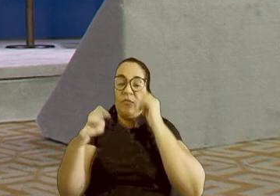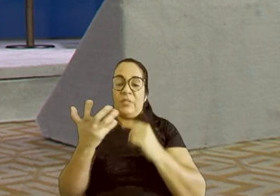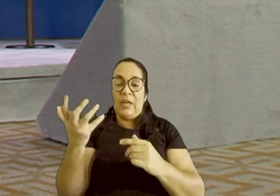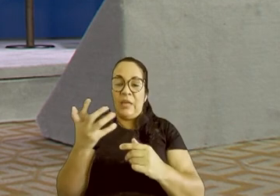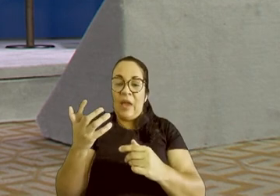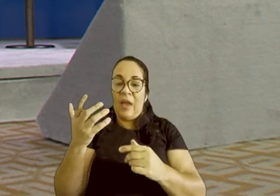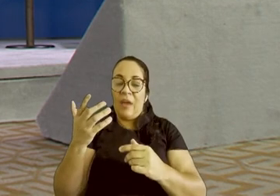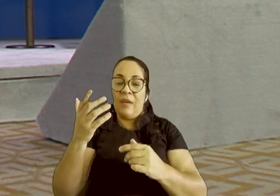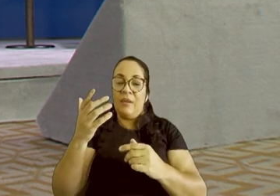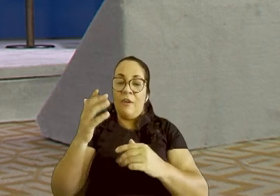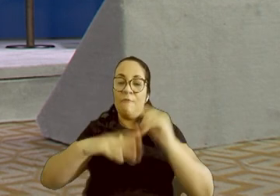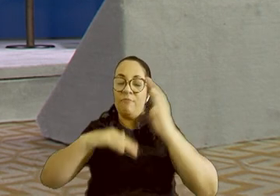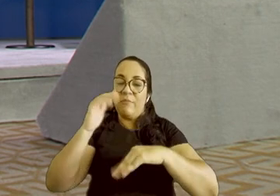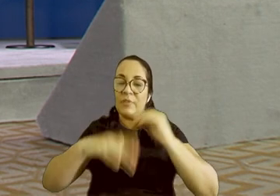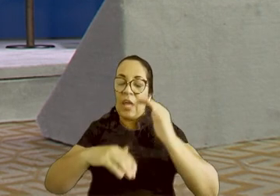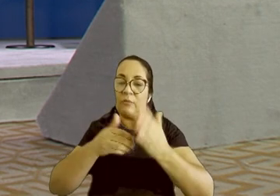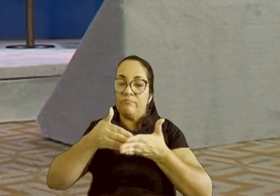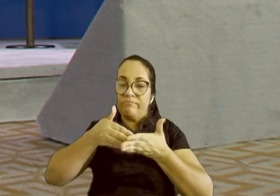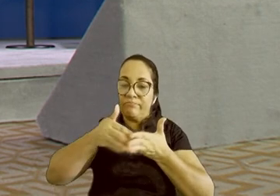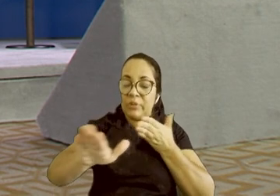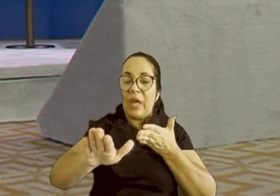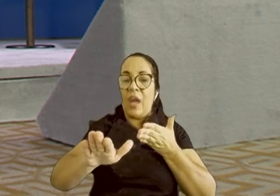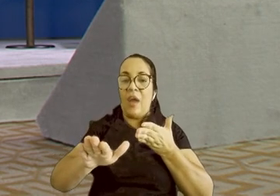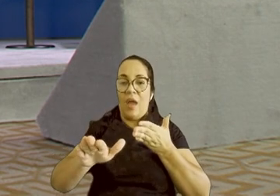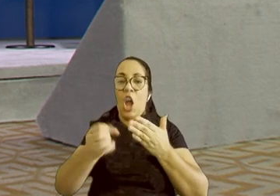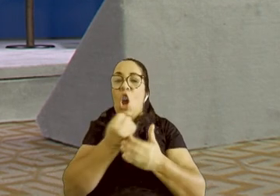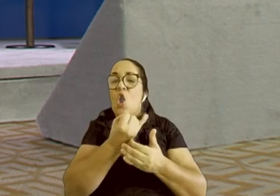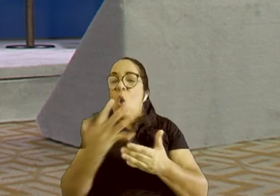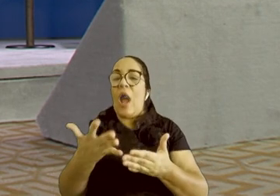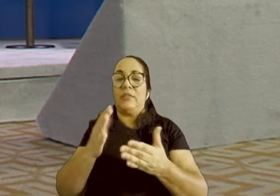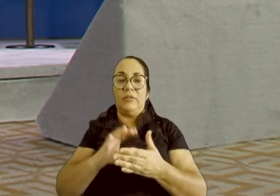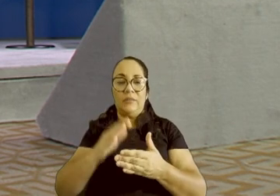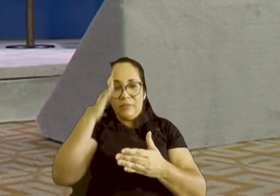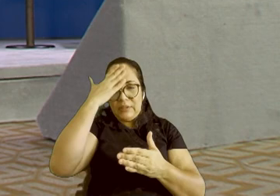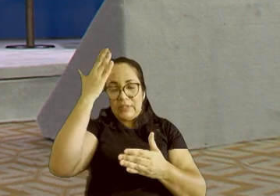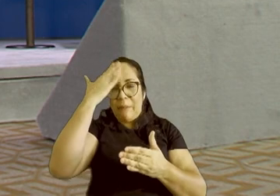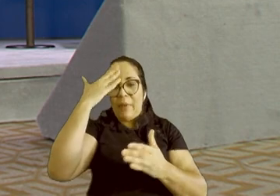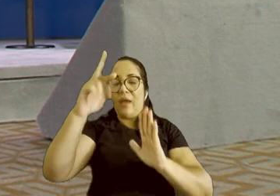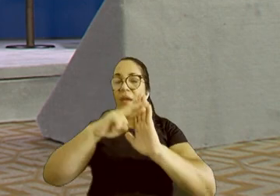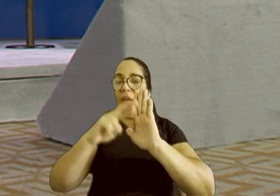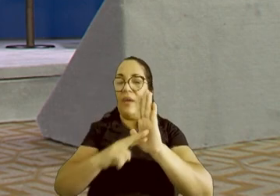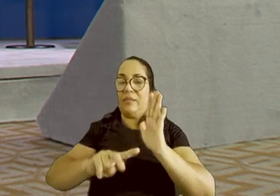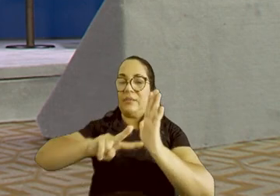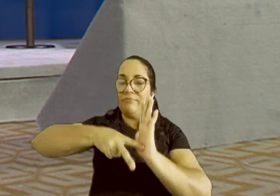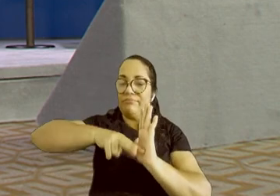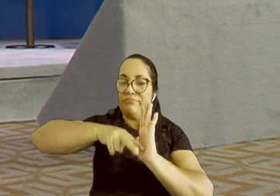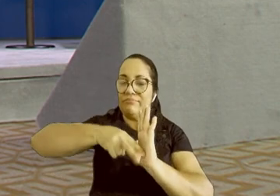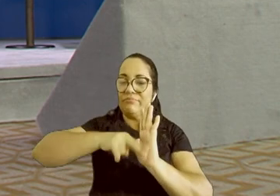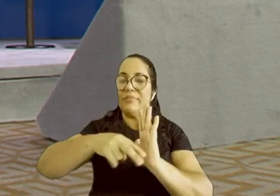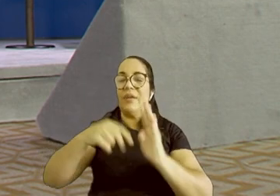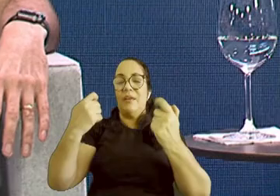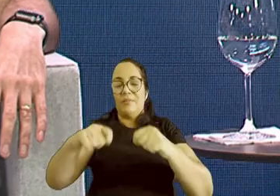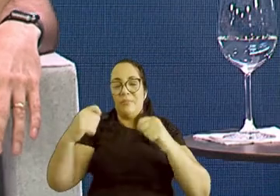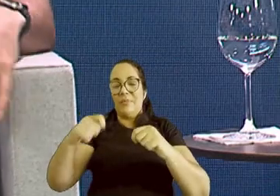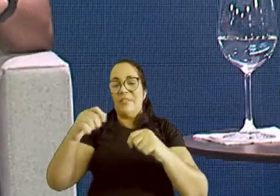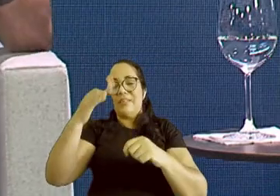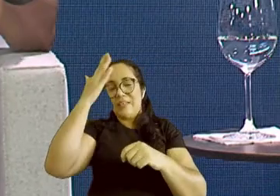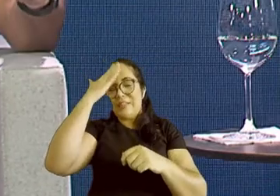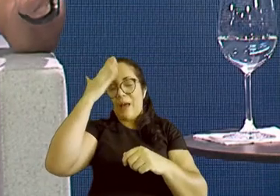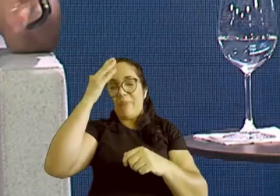é que funciona os acordos com sindicato e basicamente Você tem uma leitura muito boa de balanço assim né então